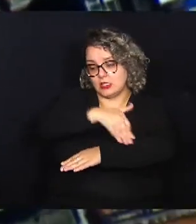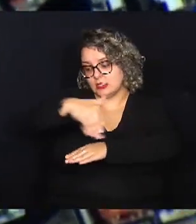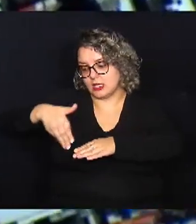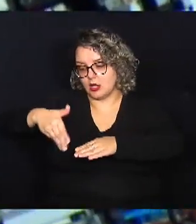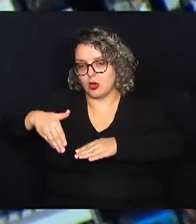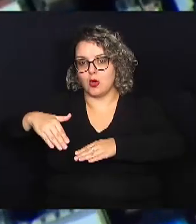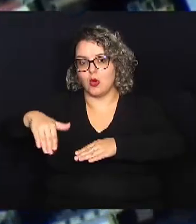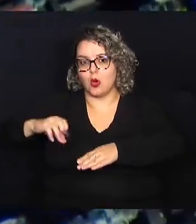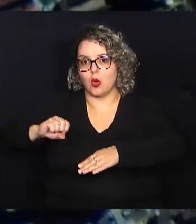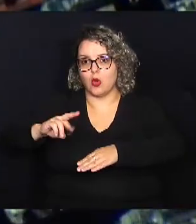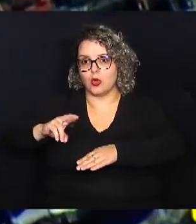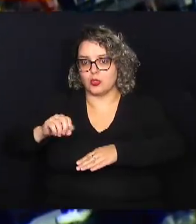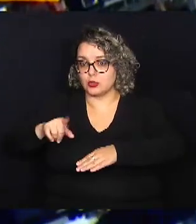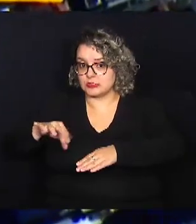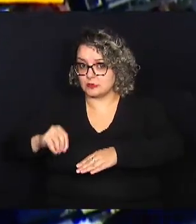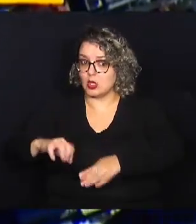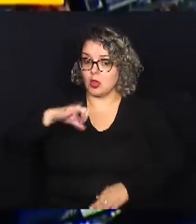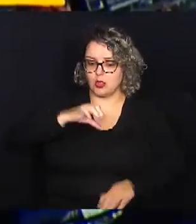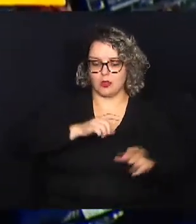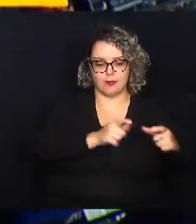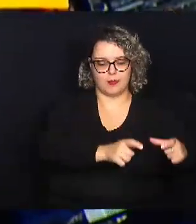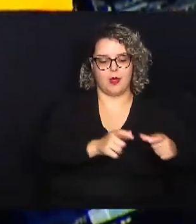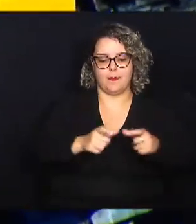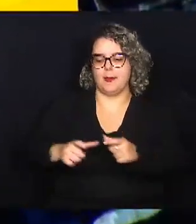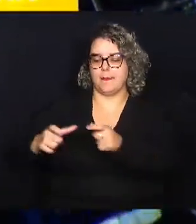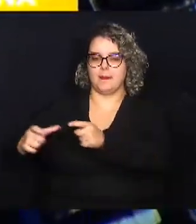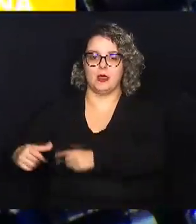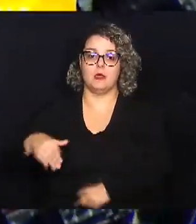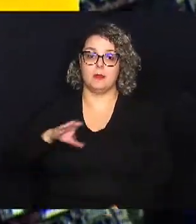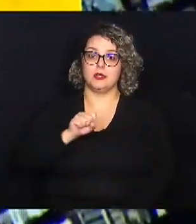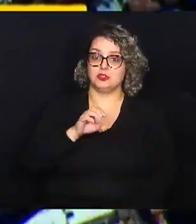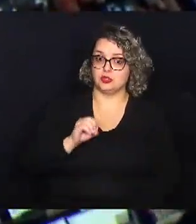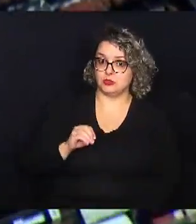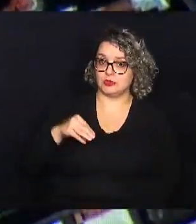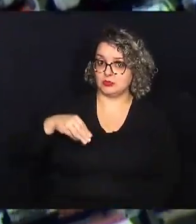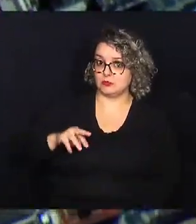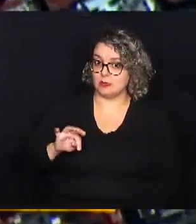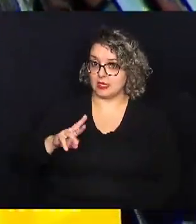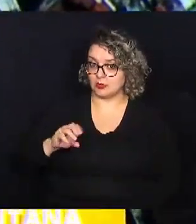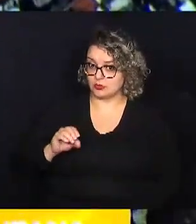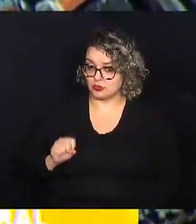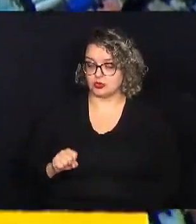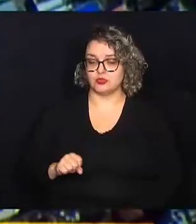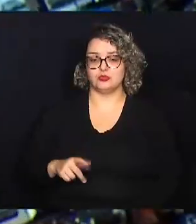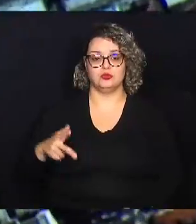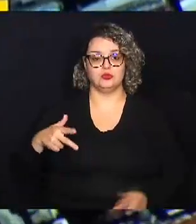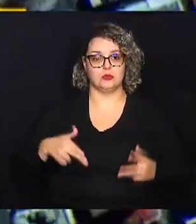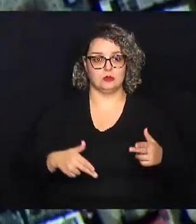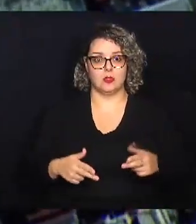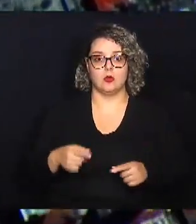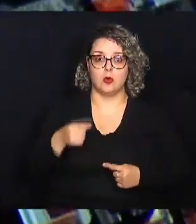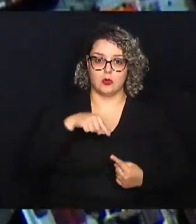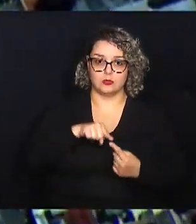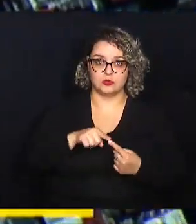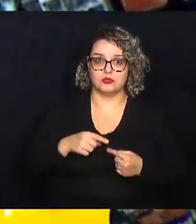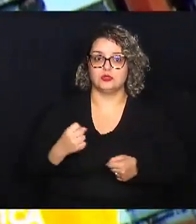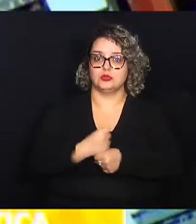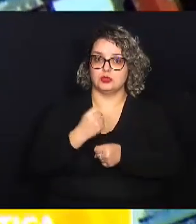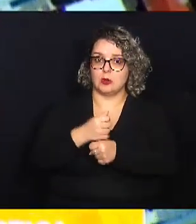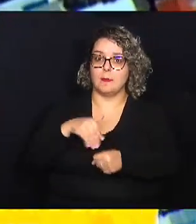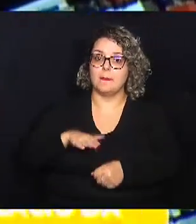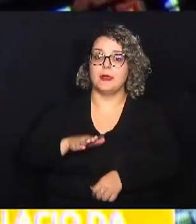Maia. São 9 quarteirões e mais de 800 metros de intervenção. O objetivo da obra é tornar o acesso mais seguro